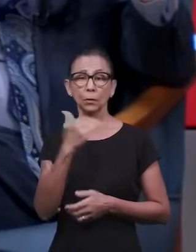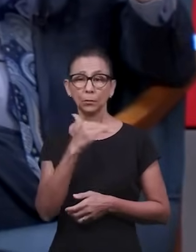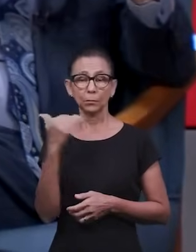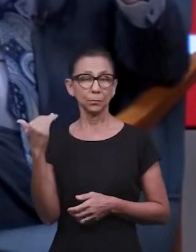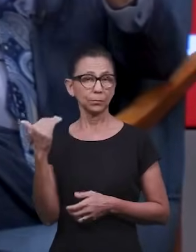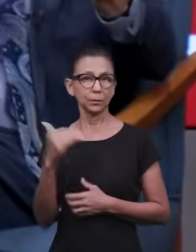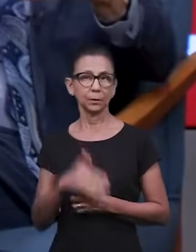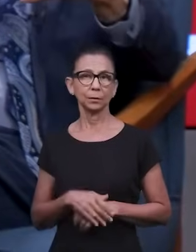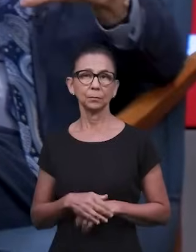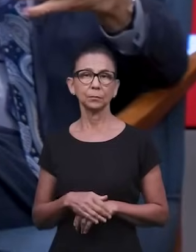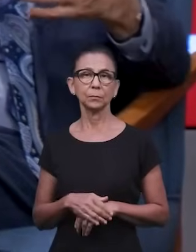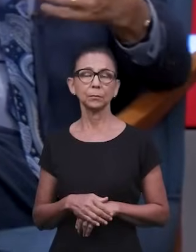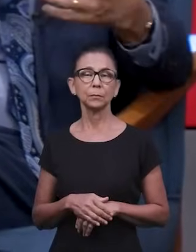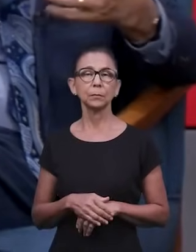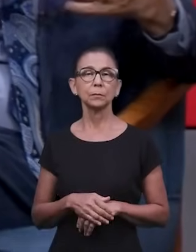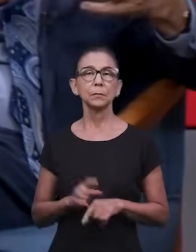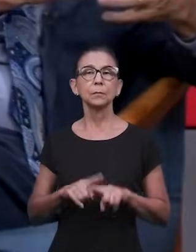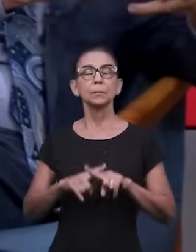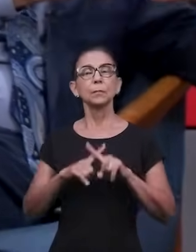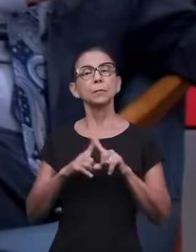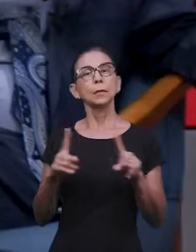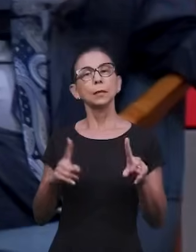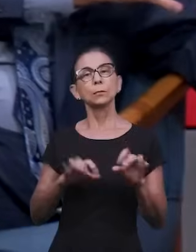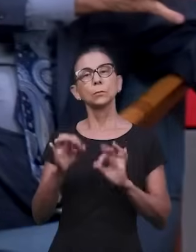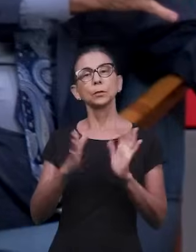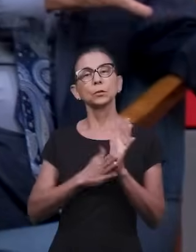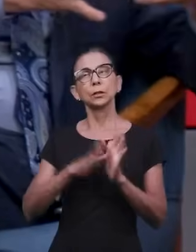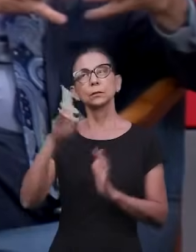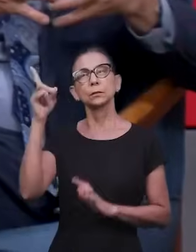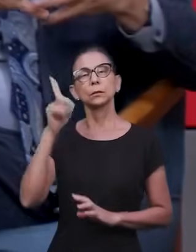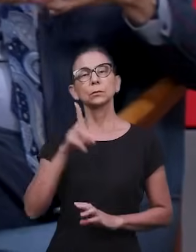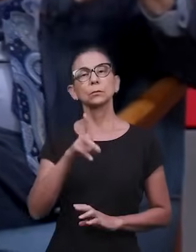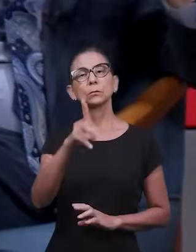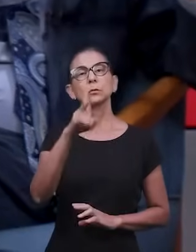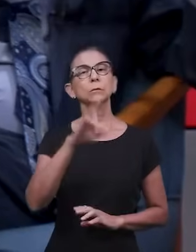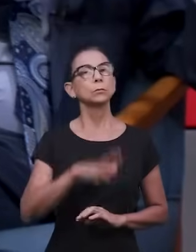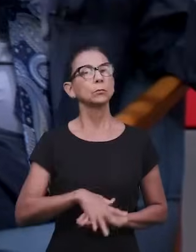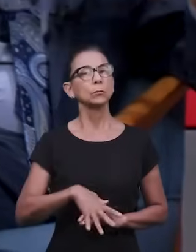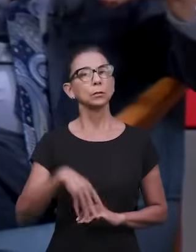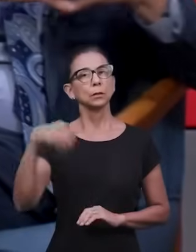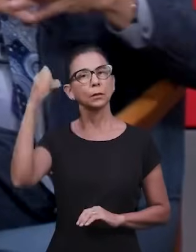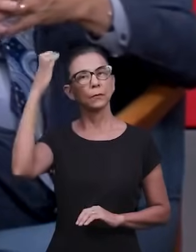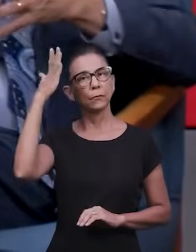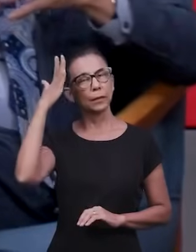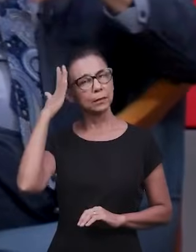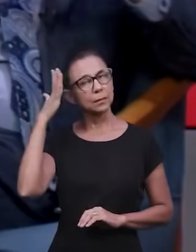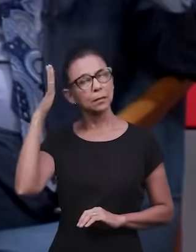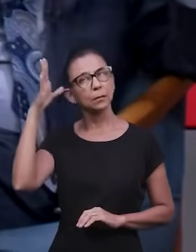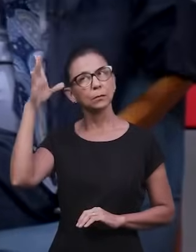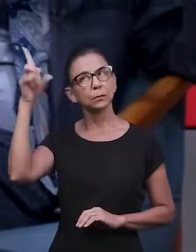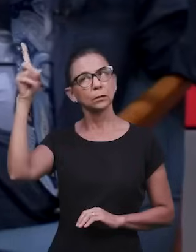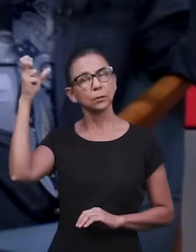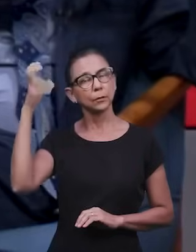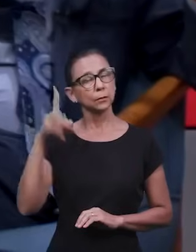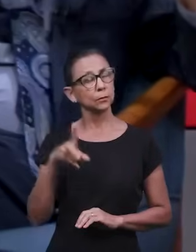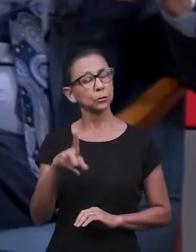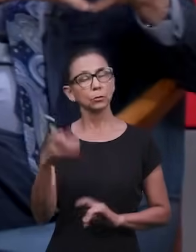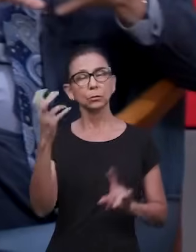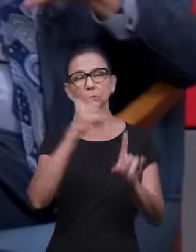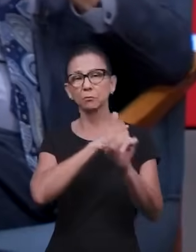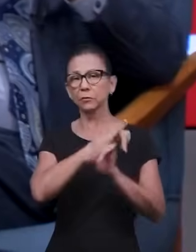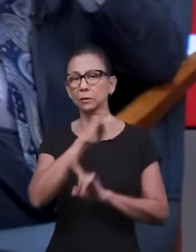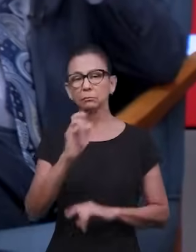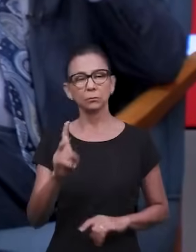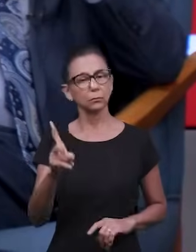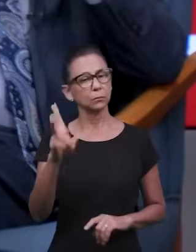não é o que fica aquilo que Deus fez usando o homem a revelação continua o que ele deixou de profeta